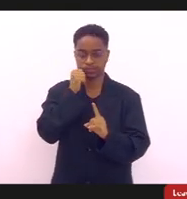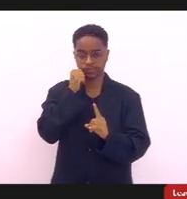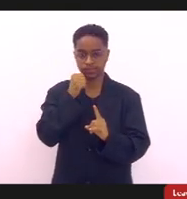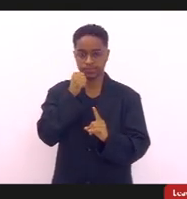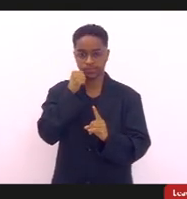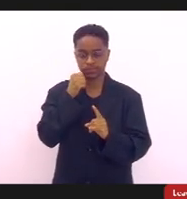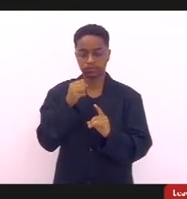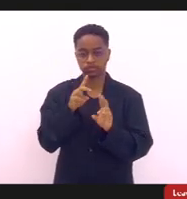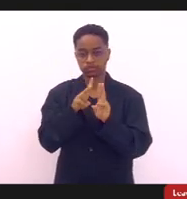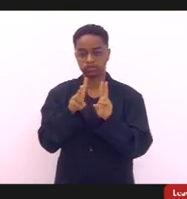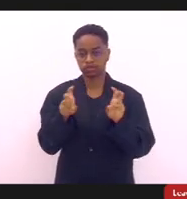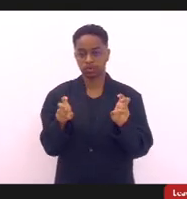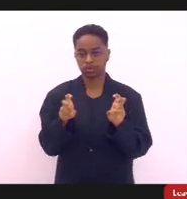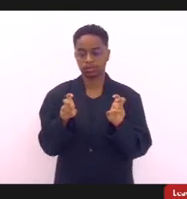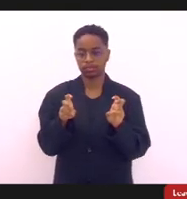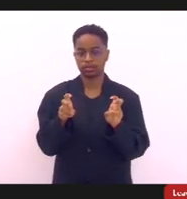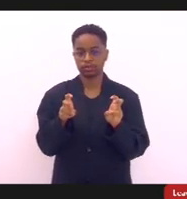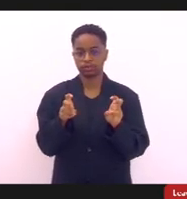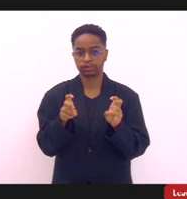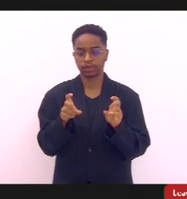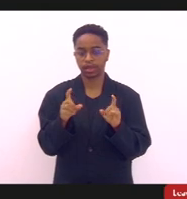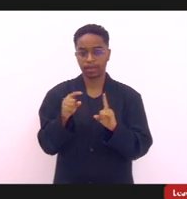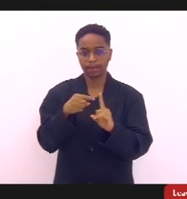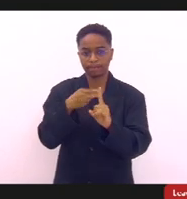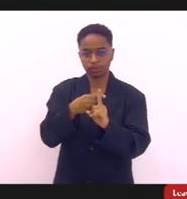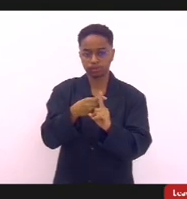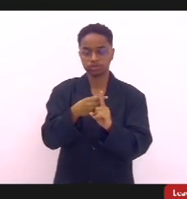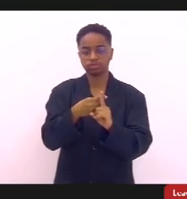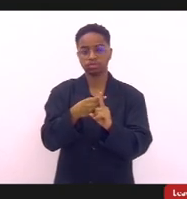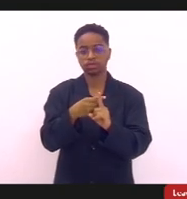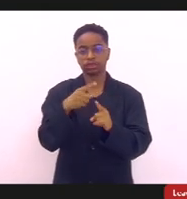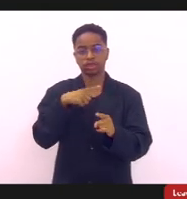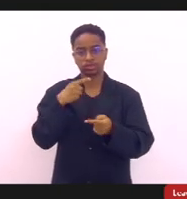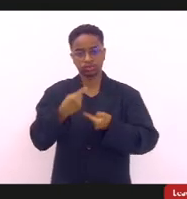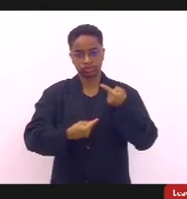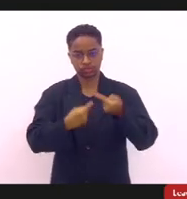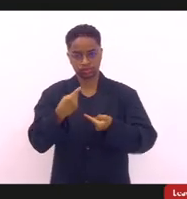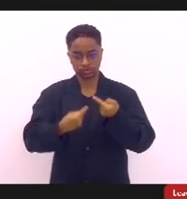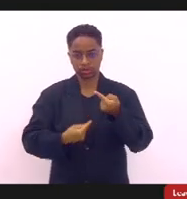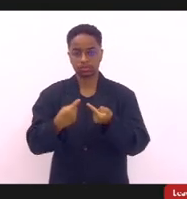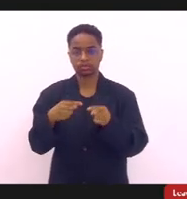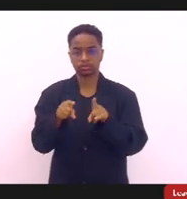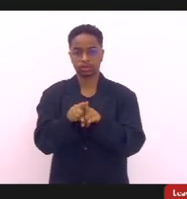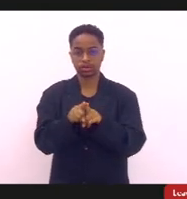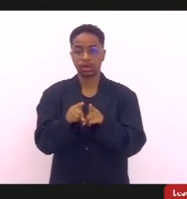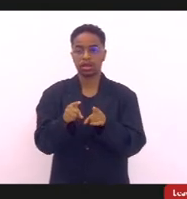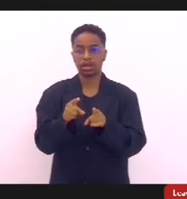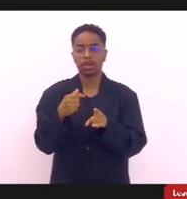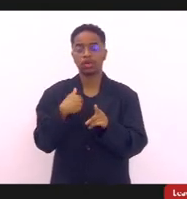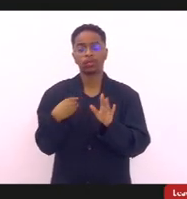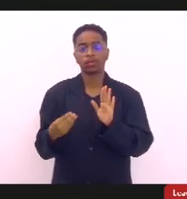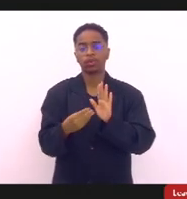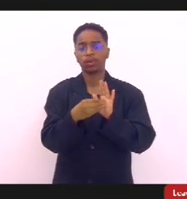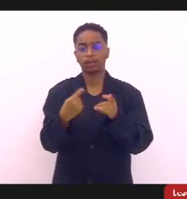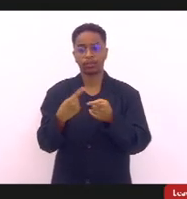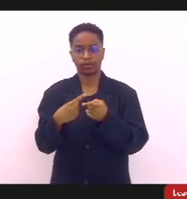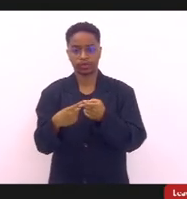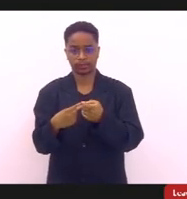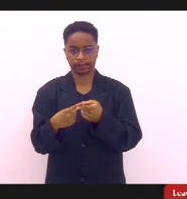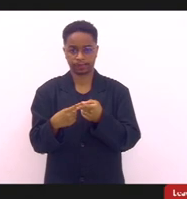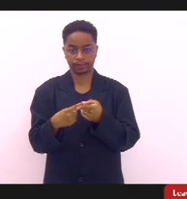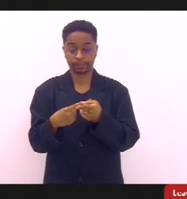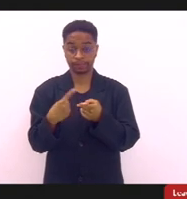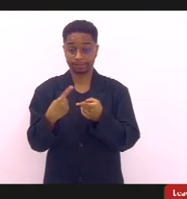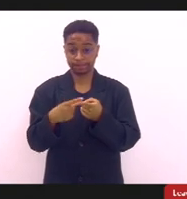da forma, de forma positiva, essa discussão na frente parlamentar. Por que que eu estou colocando isso aqui como destaque? Porque